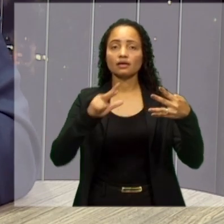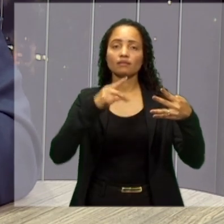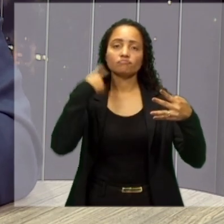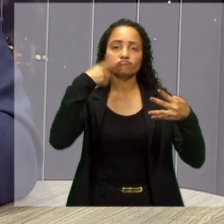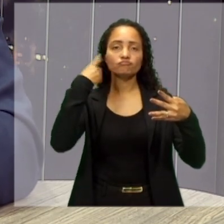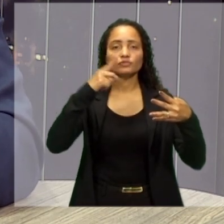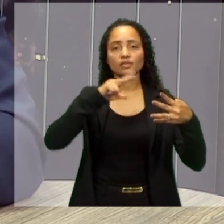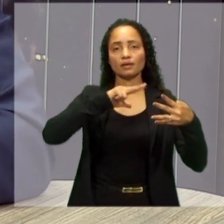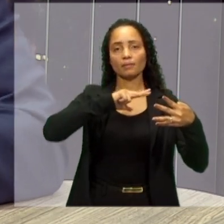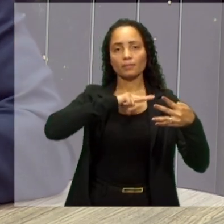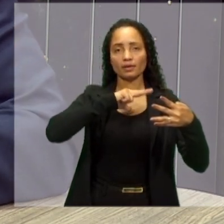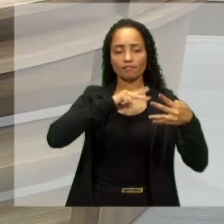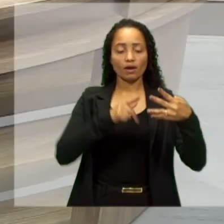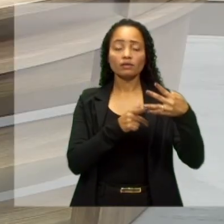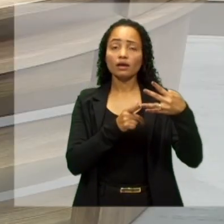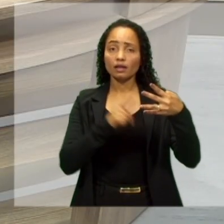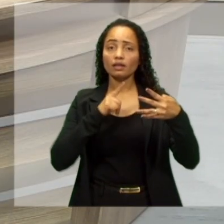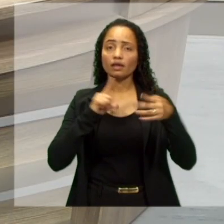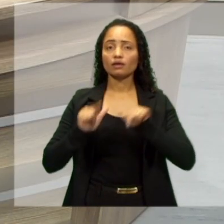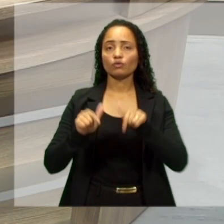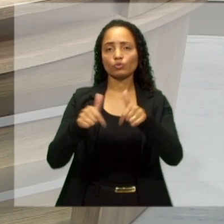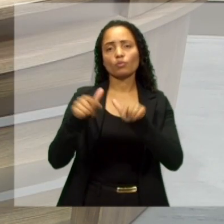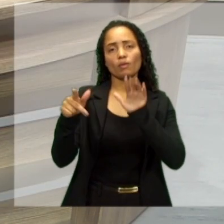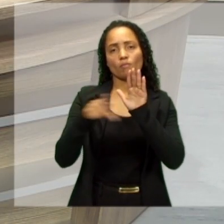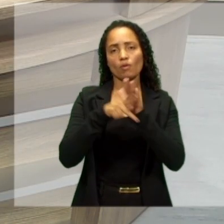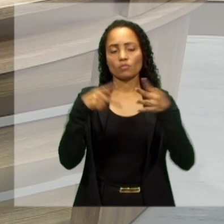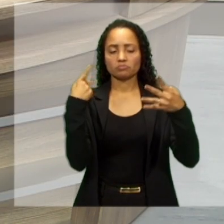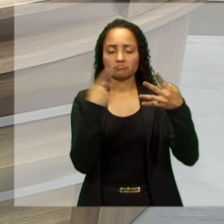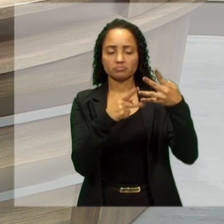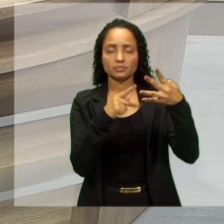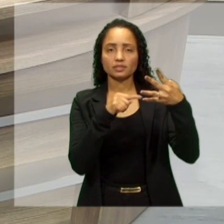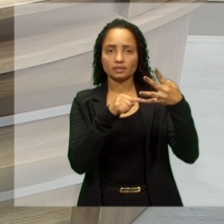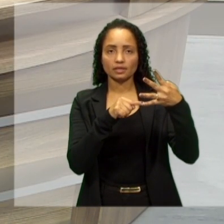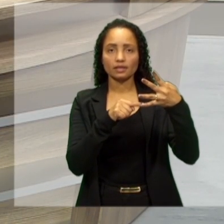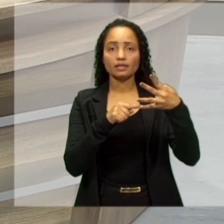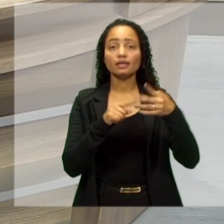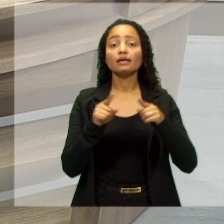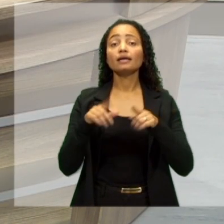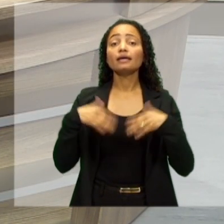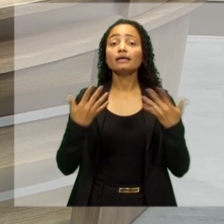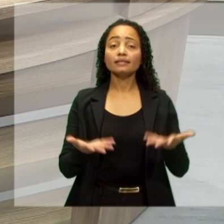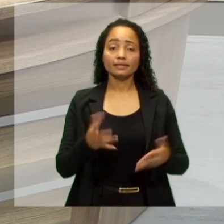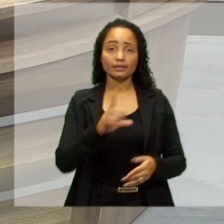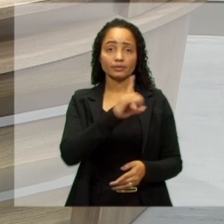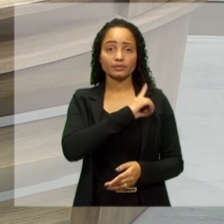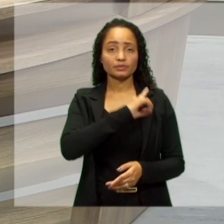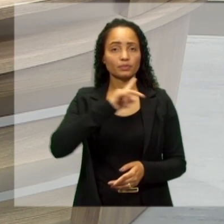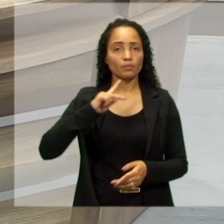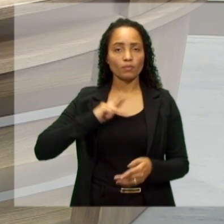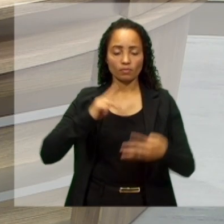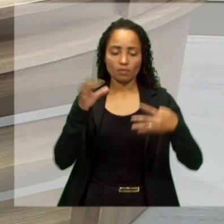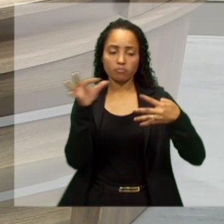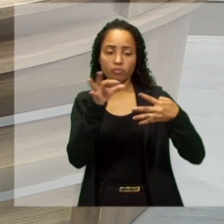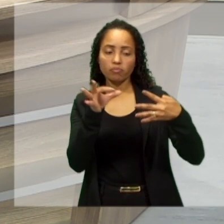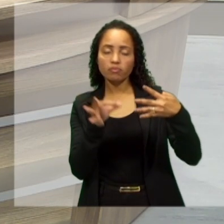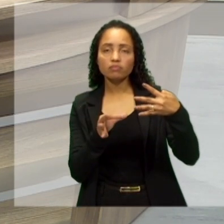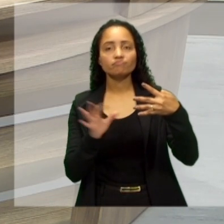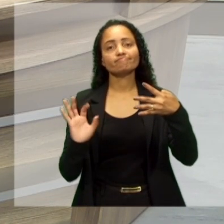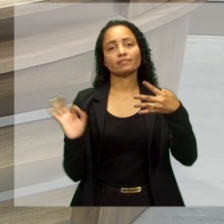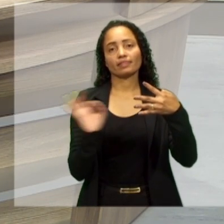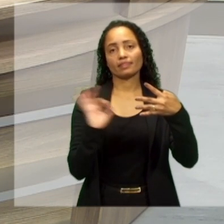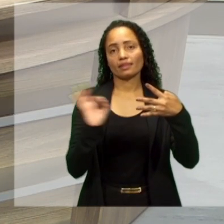que tem a sua autonomia. Então, a Defensoria Pública não está subordinada a ninguém, não é um poder, mas possui